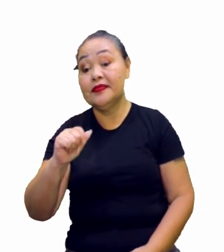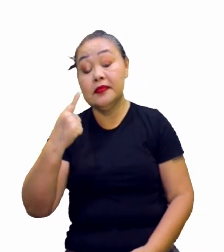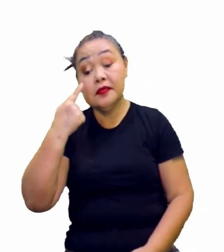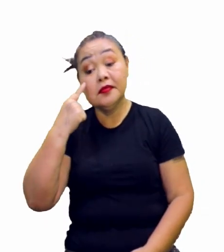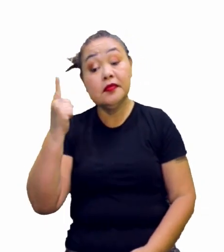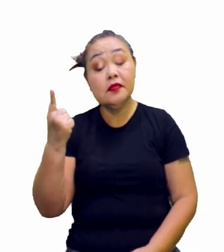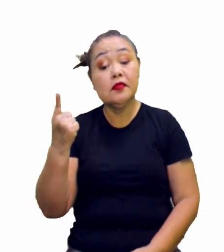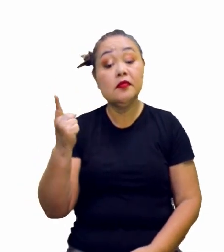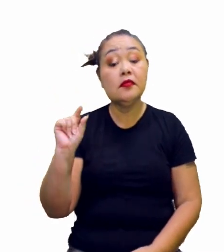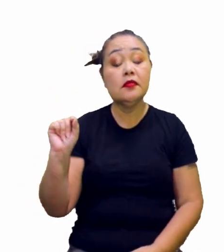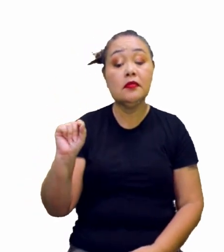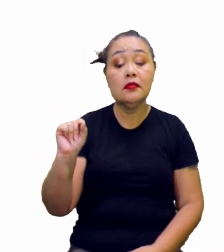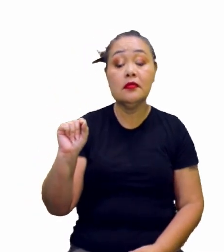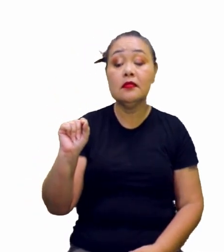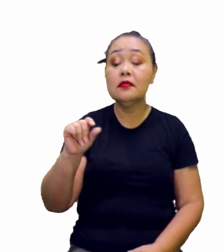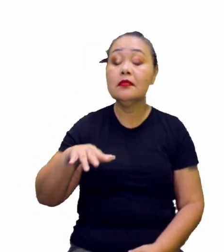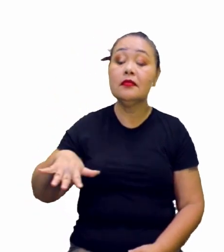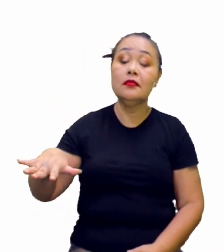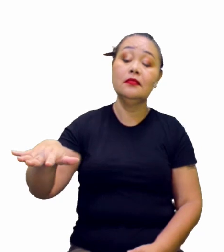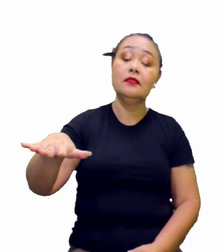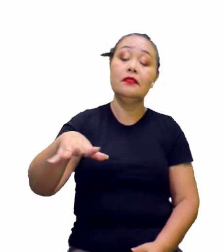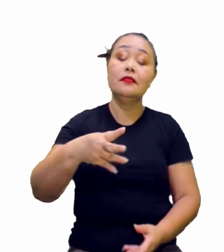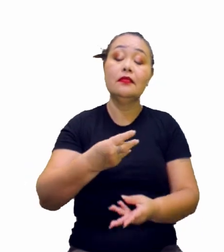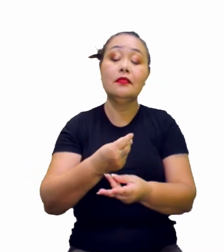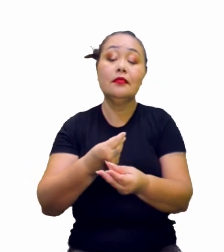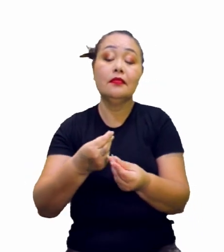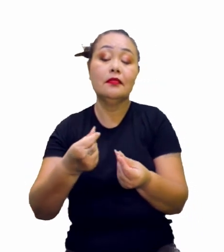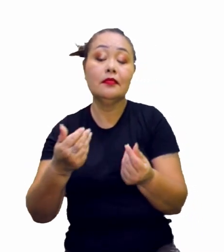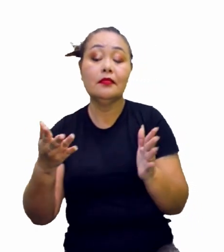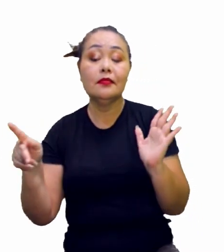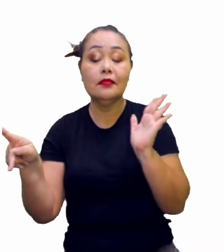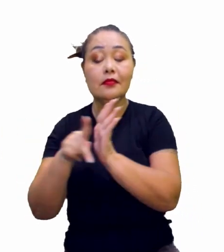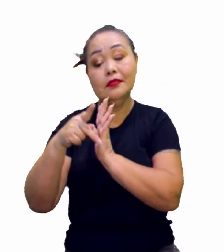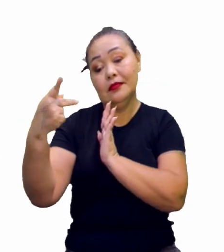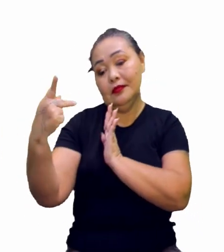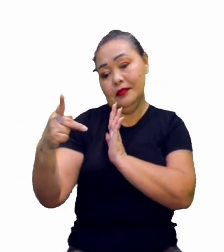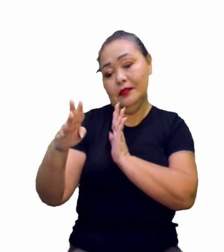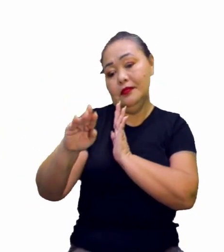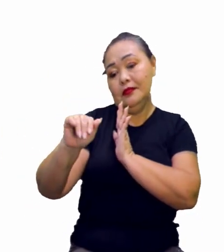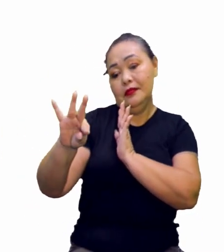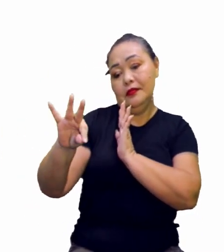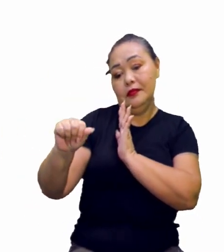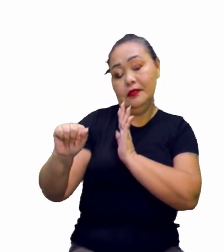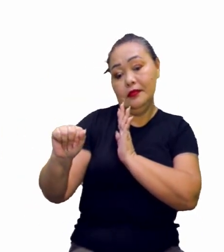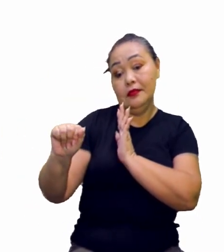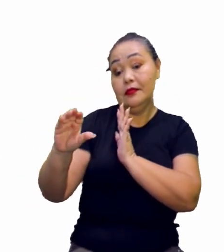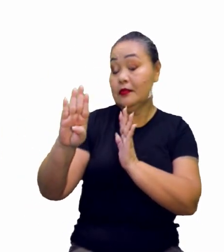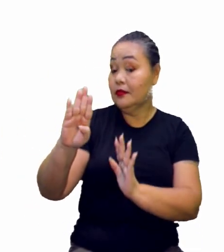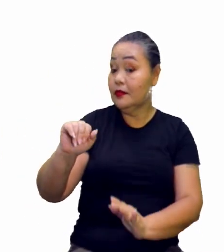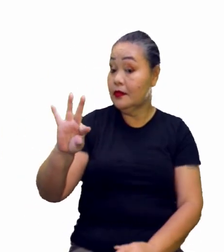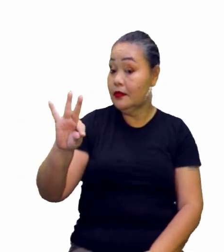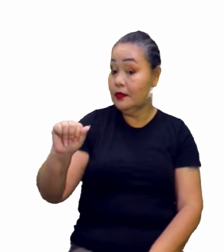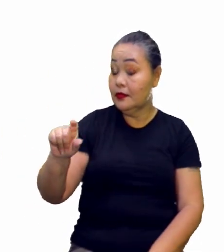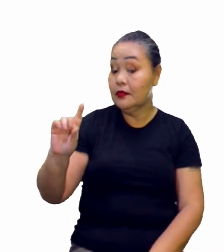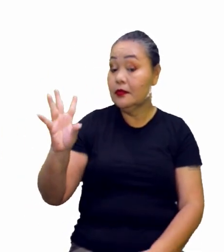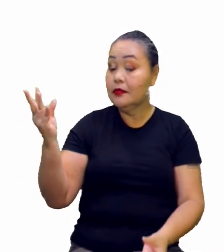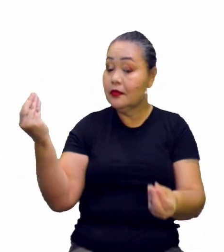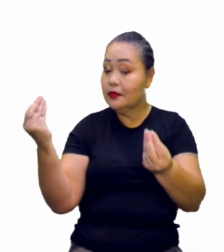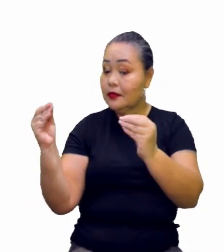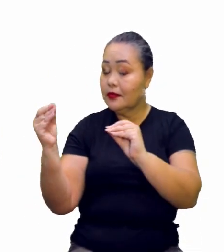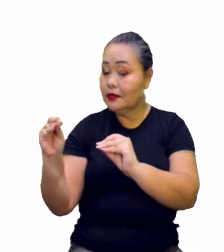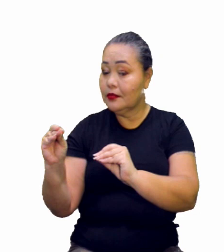encontro determinadas espécies, elas são específicas daquele biota, só que essa biota é formada por